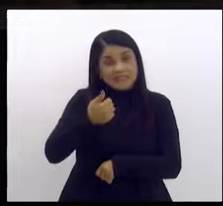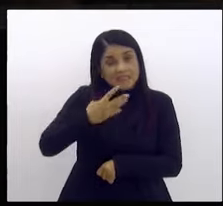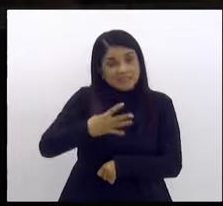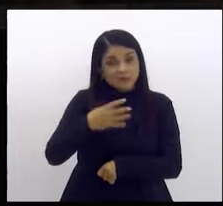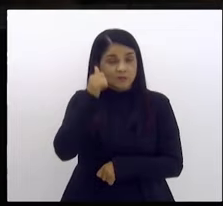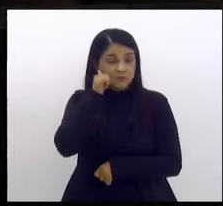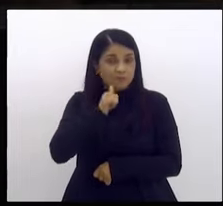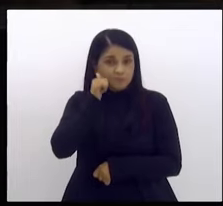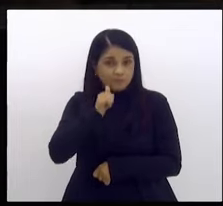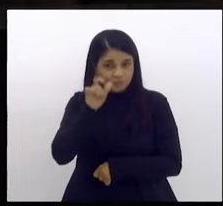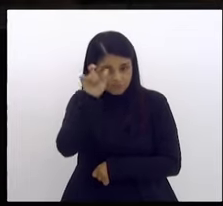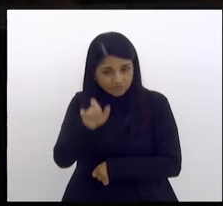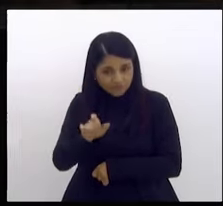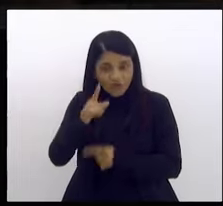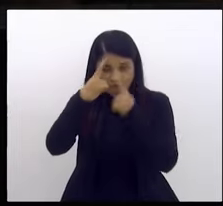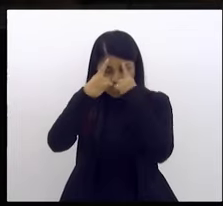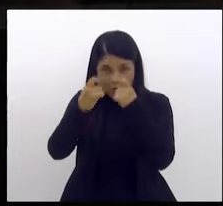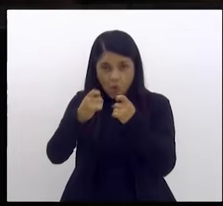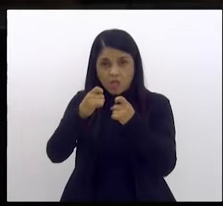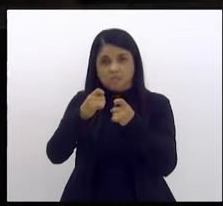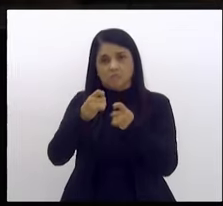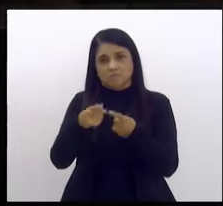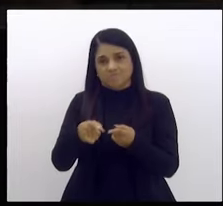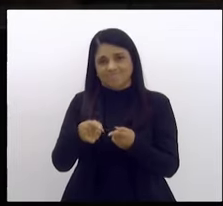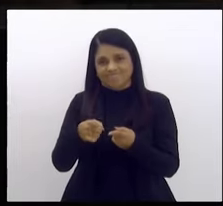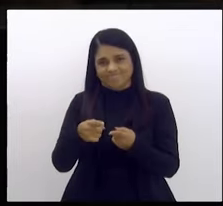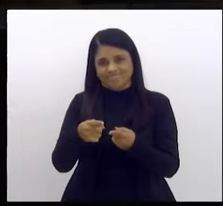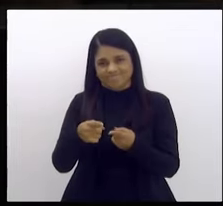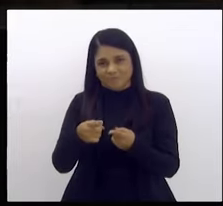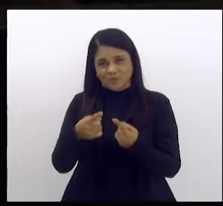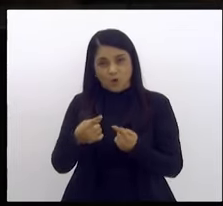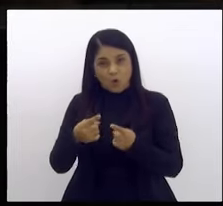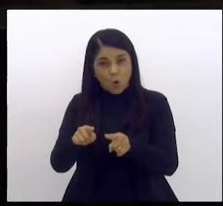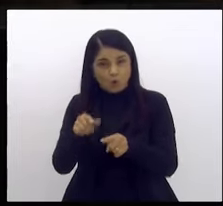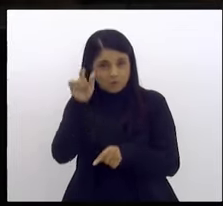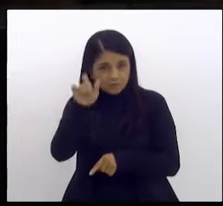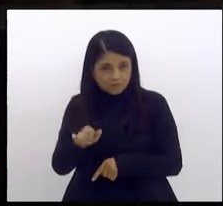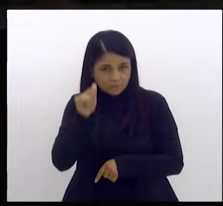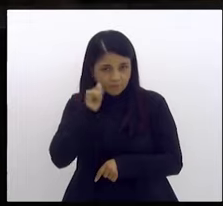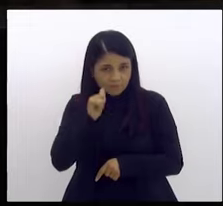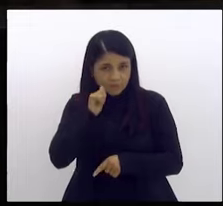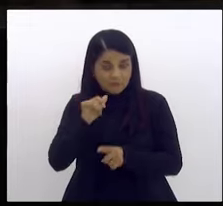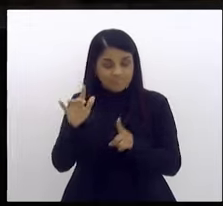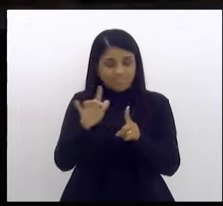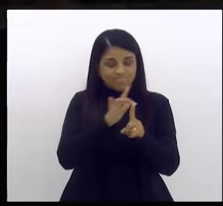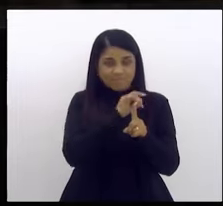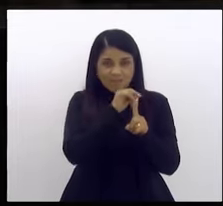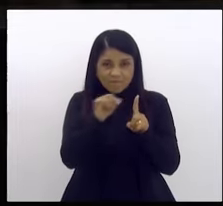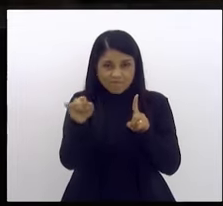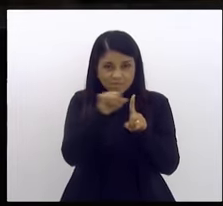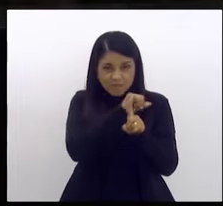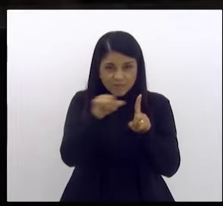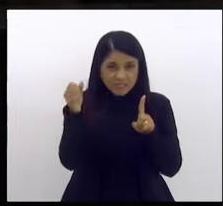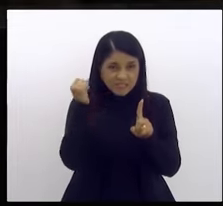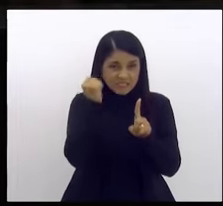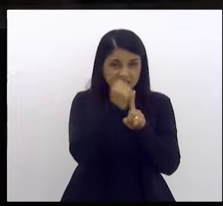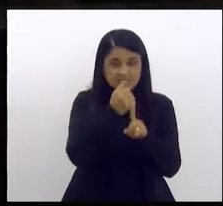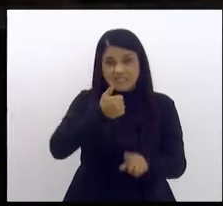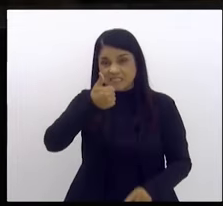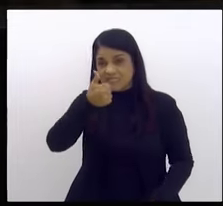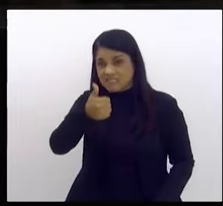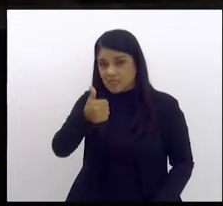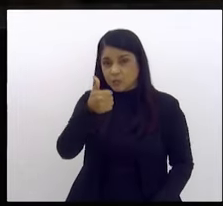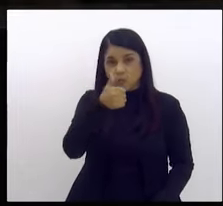Janeiro sofrem violência. Os casos de feminicídios foram 111 registrados